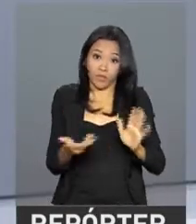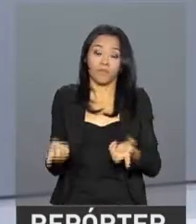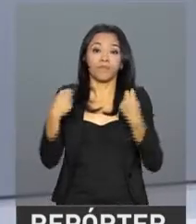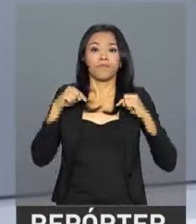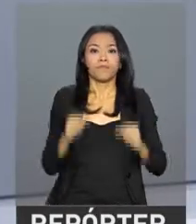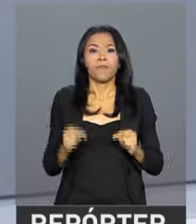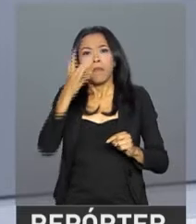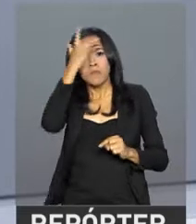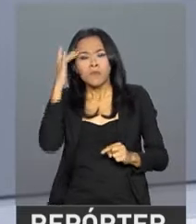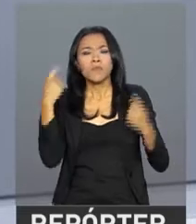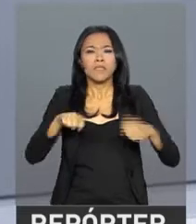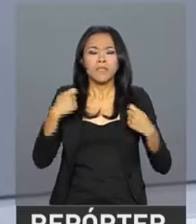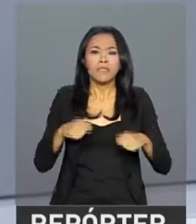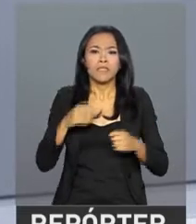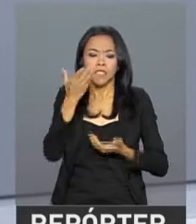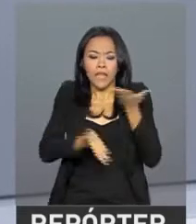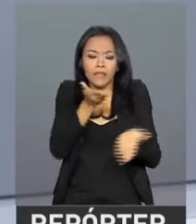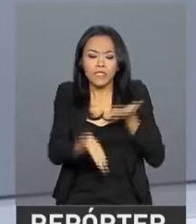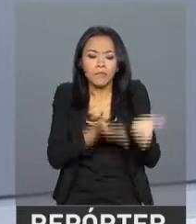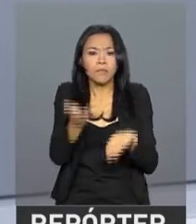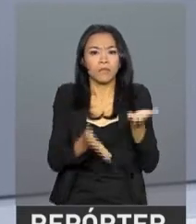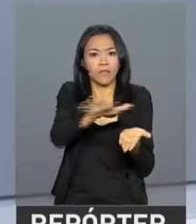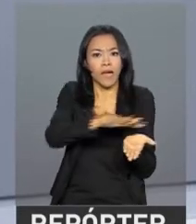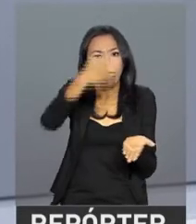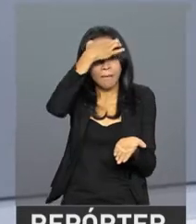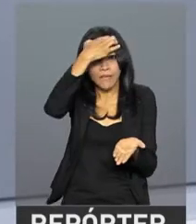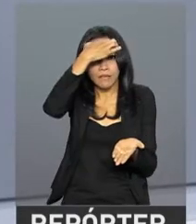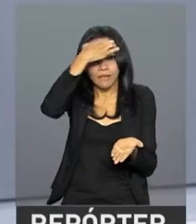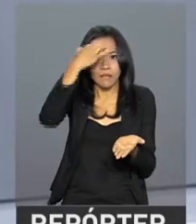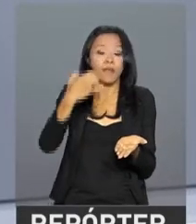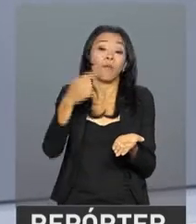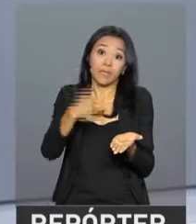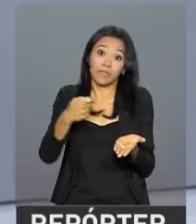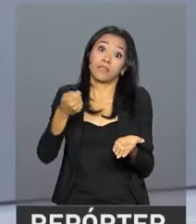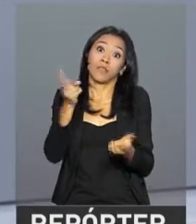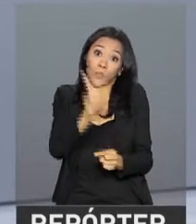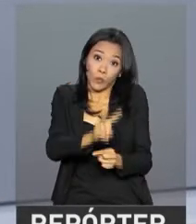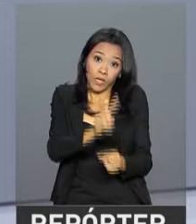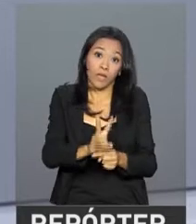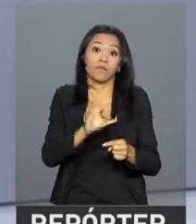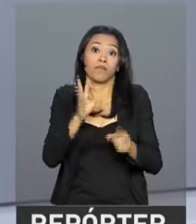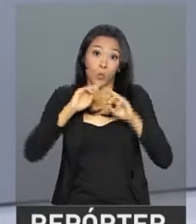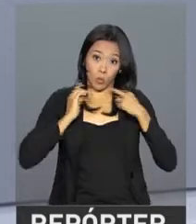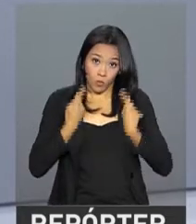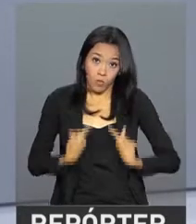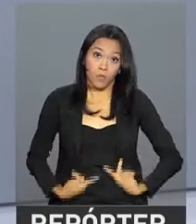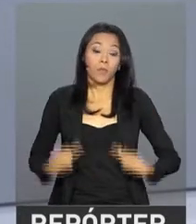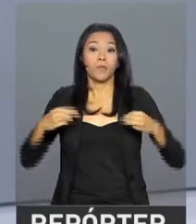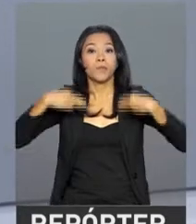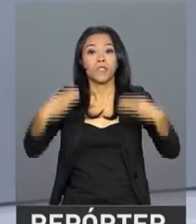Pacientes que precisam de atendimento especializado em saúde mental terão mais opções e cuidado humanizado. O Ministério da Saúde